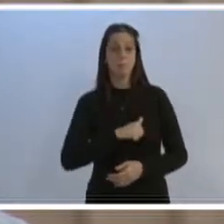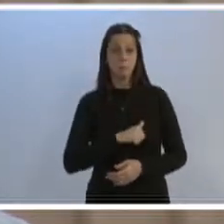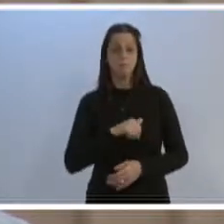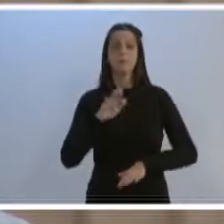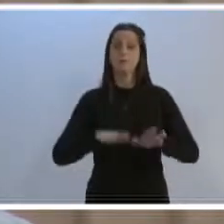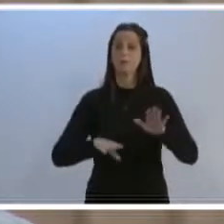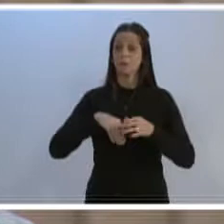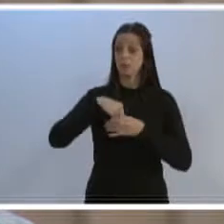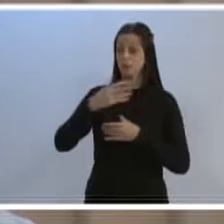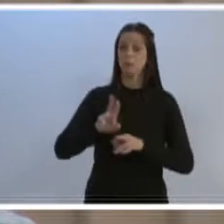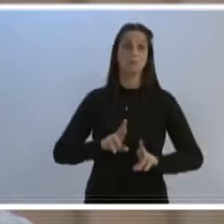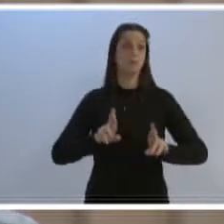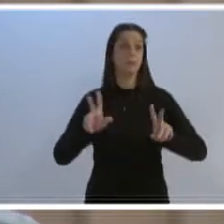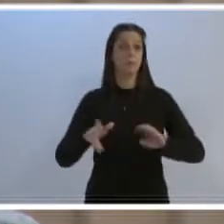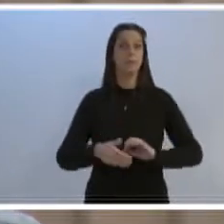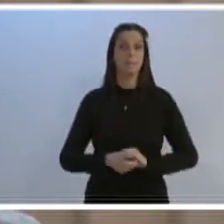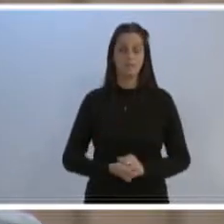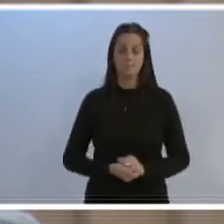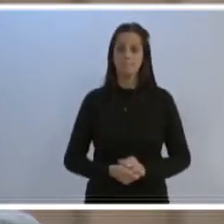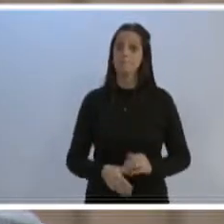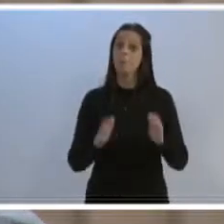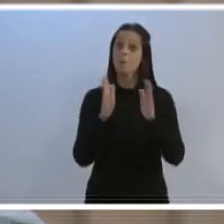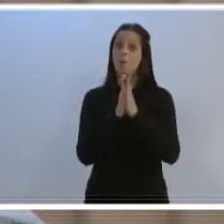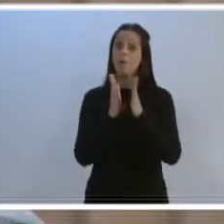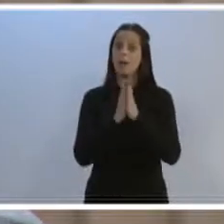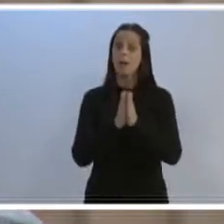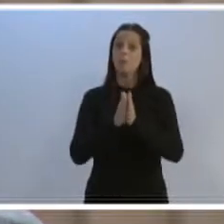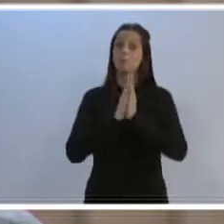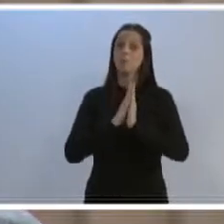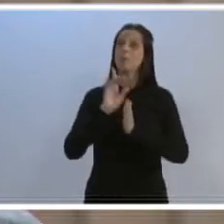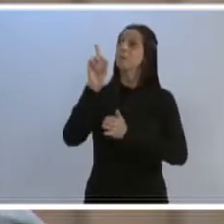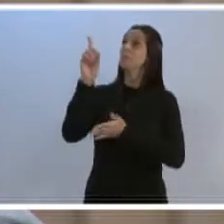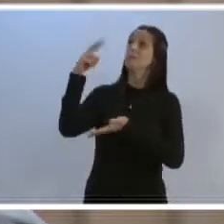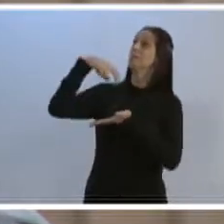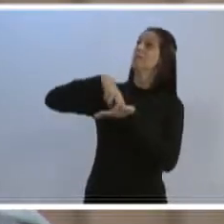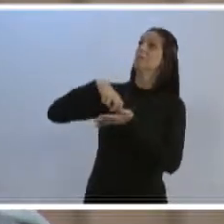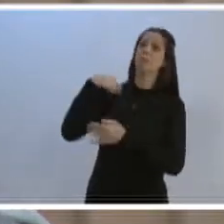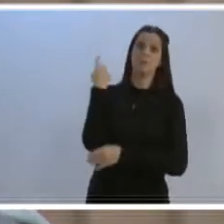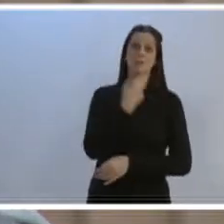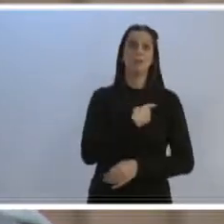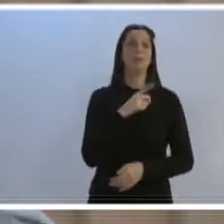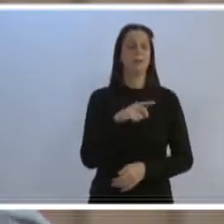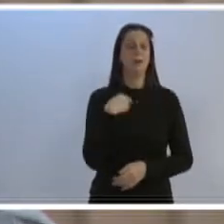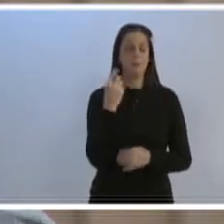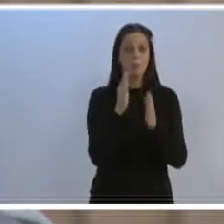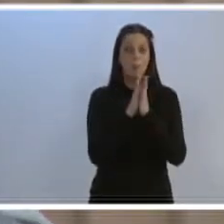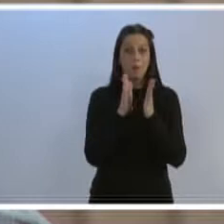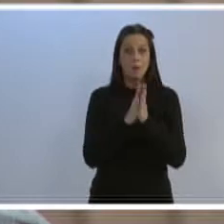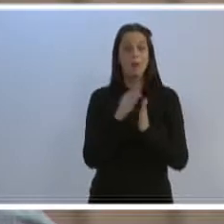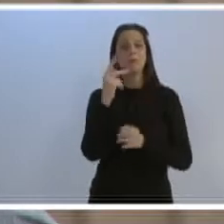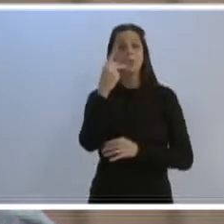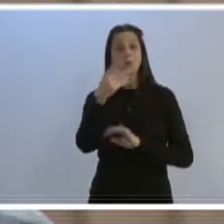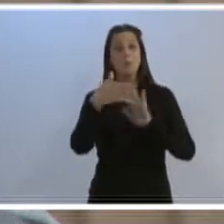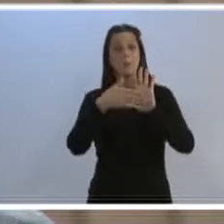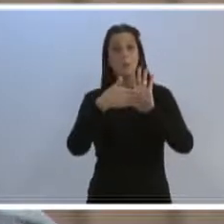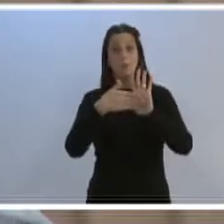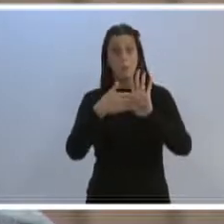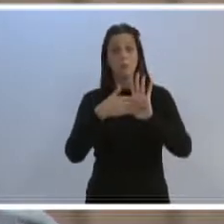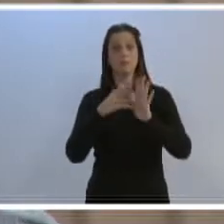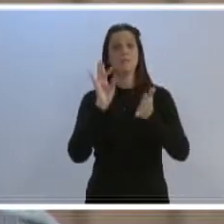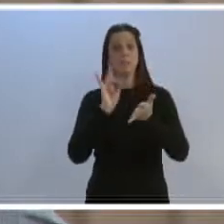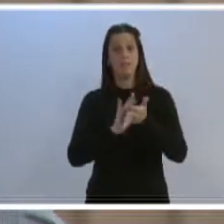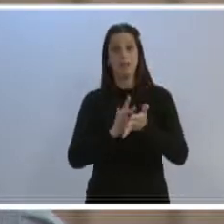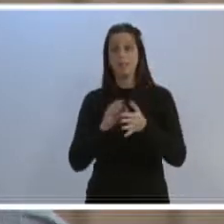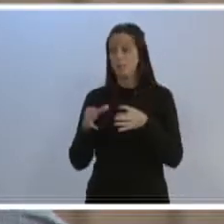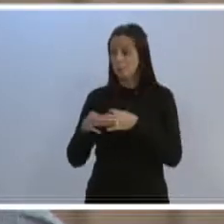outro vamos rezar para que deus não nos castigue e vamos rezar para que a sua proposta de engajamento dessa